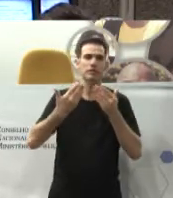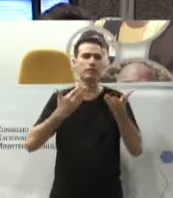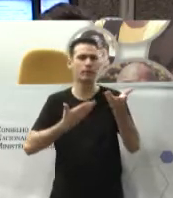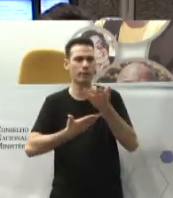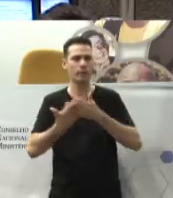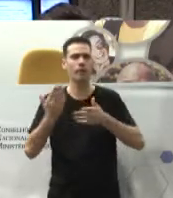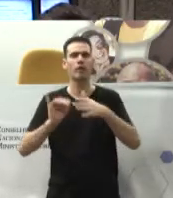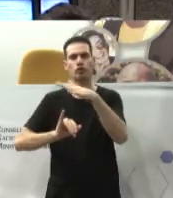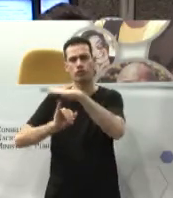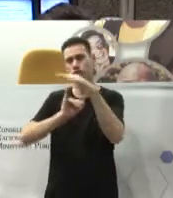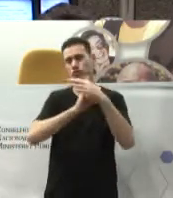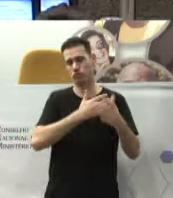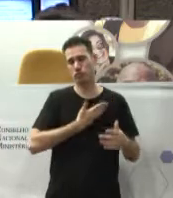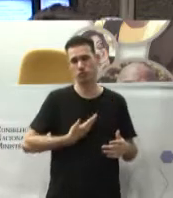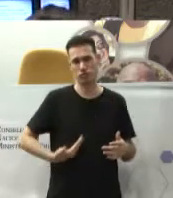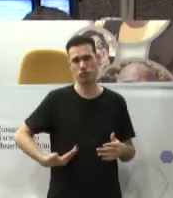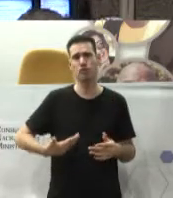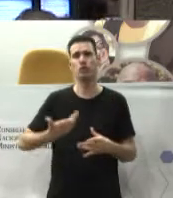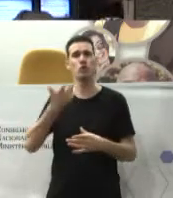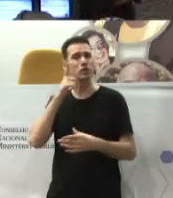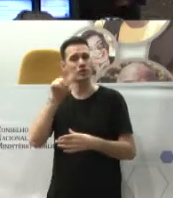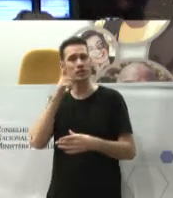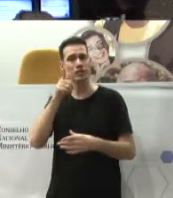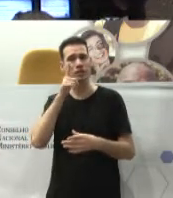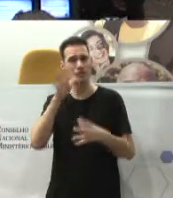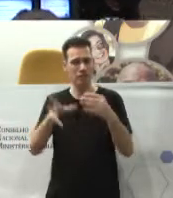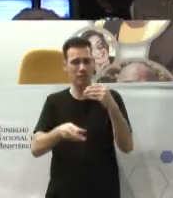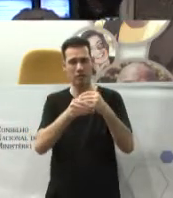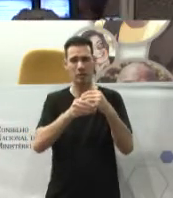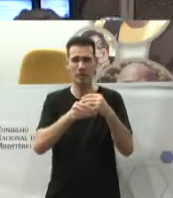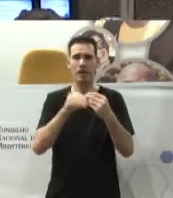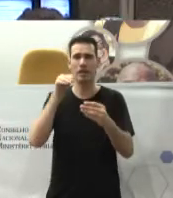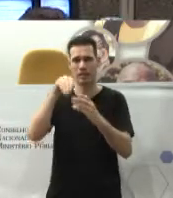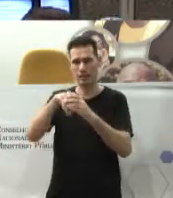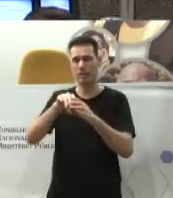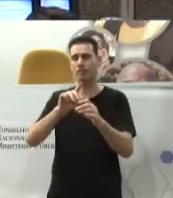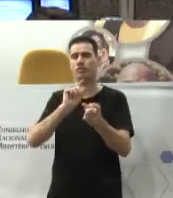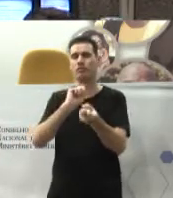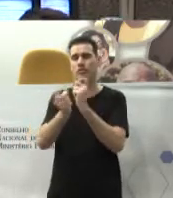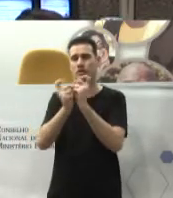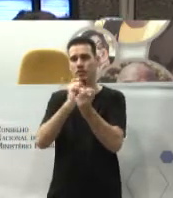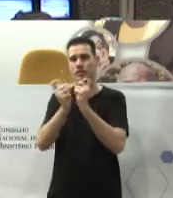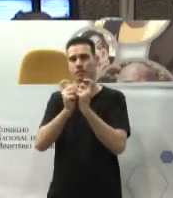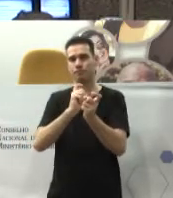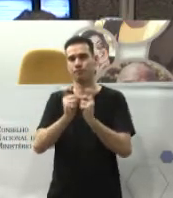demais órgãos para que seja implantada dentro da própria administração direta.